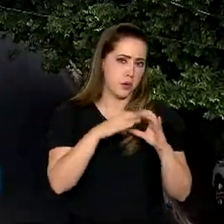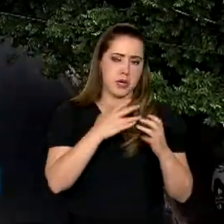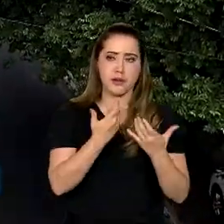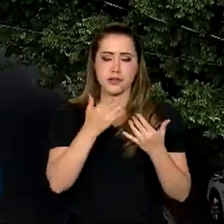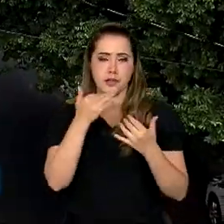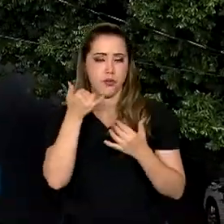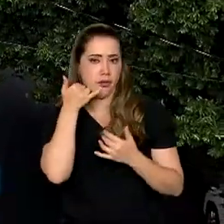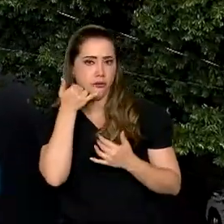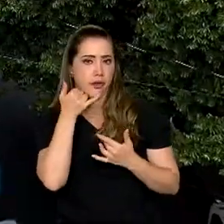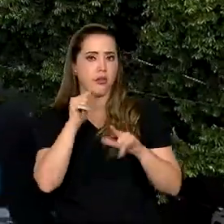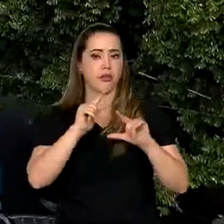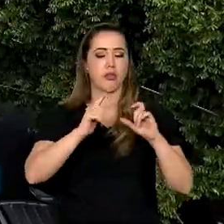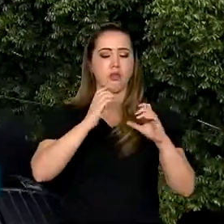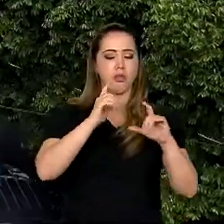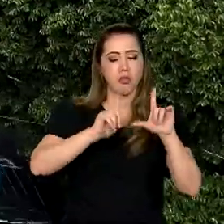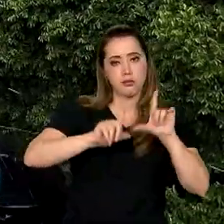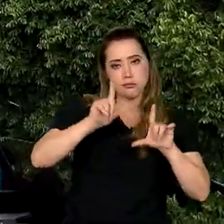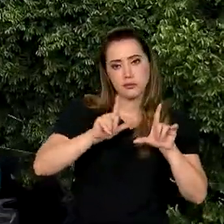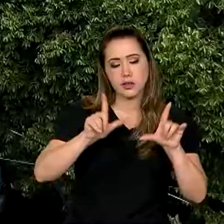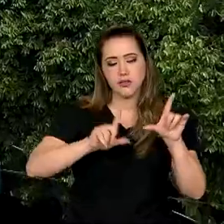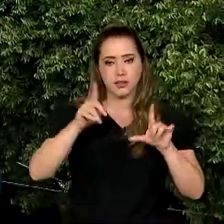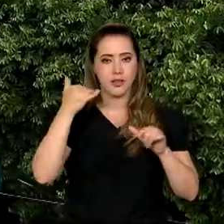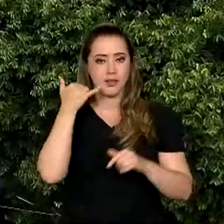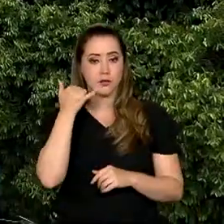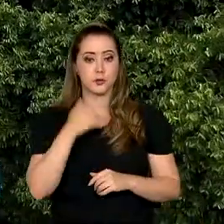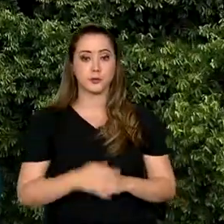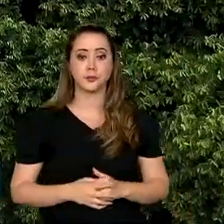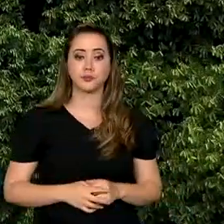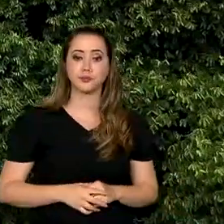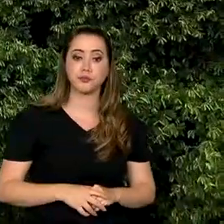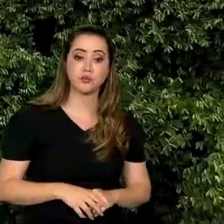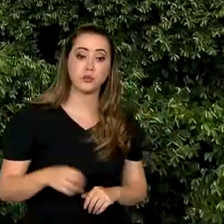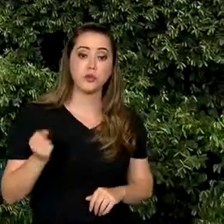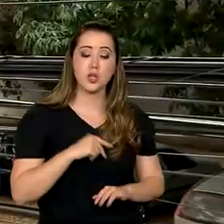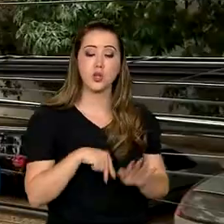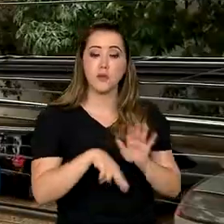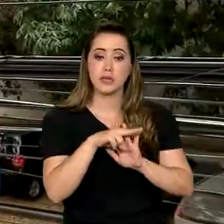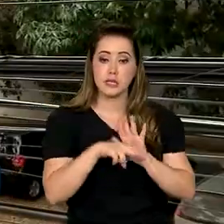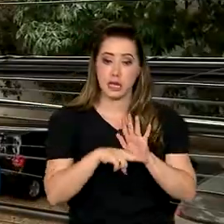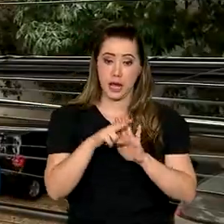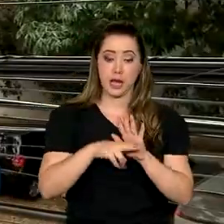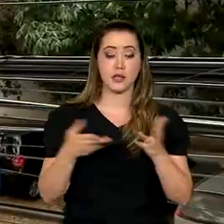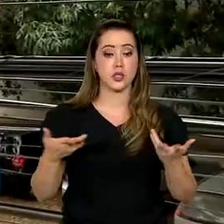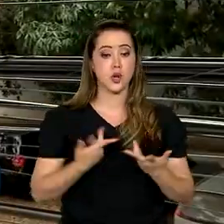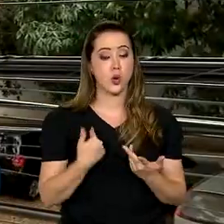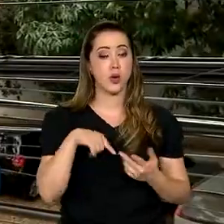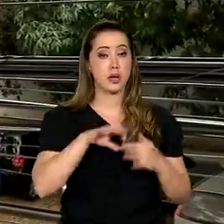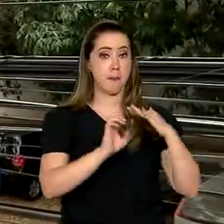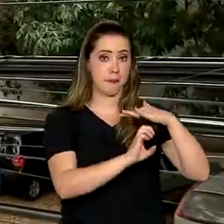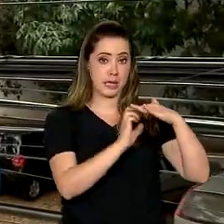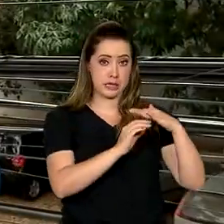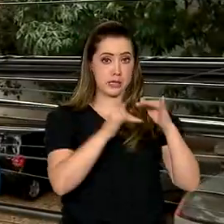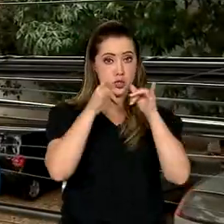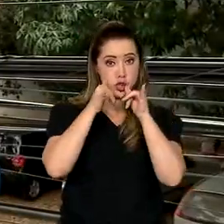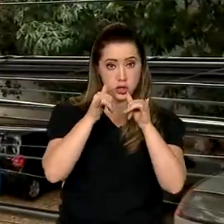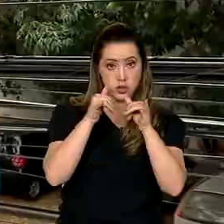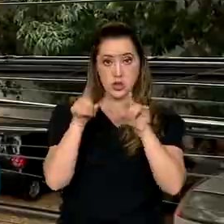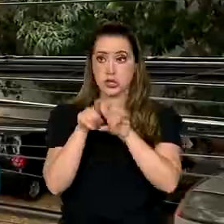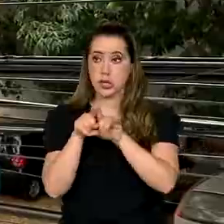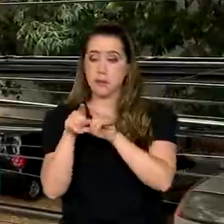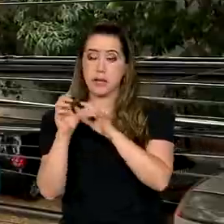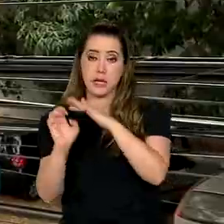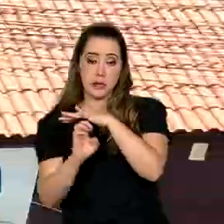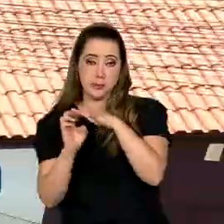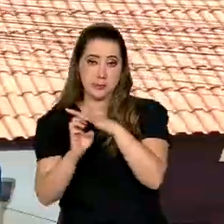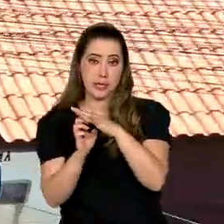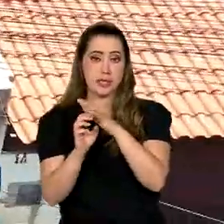novas regras de ocupação dos postes, onde empresas de eletricidade e de telecomunicações vão compartilhar os